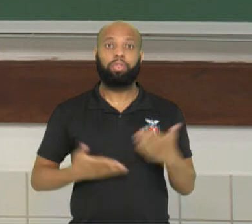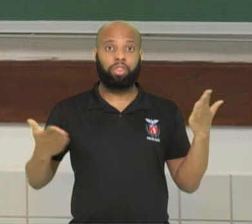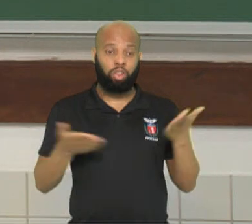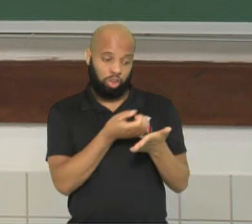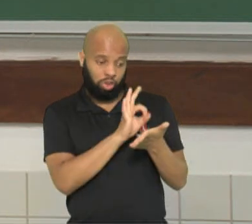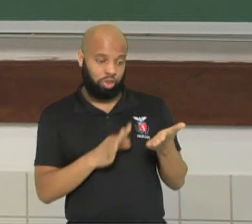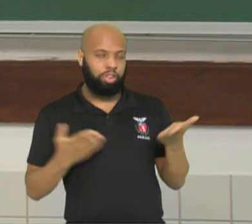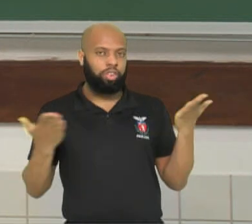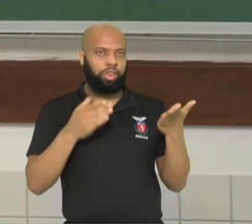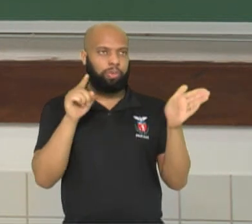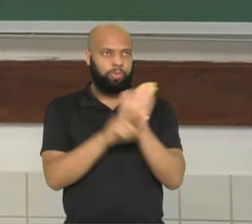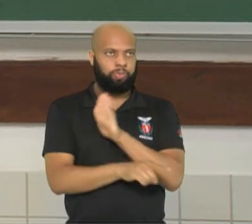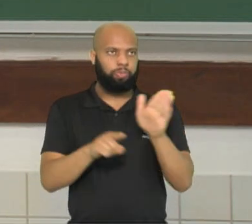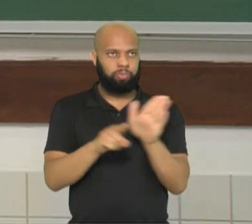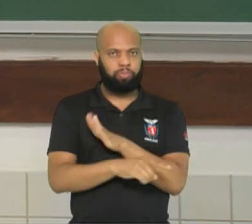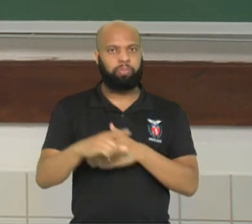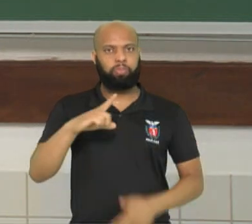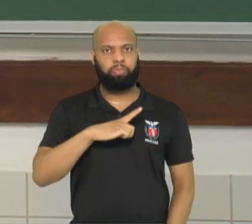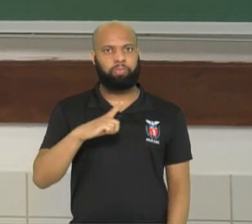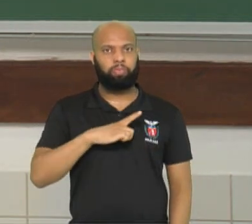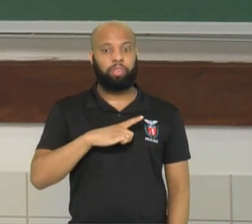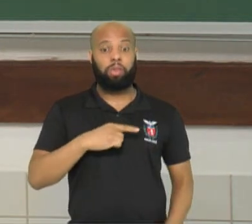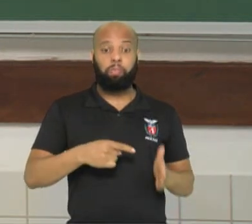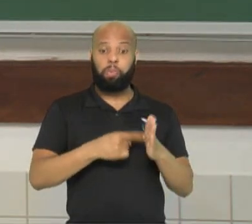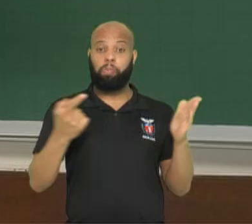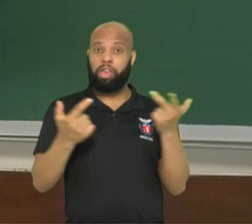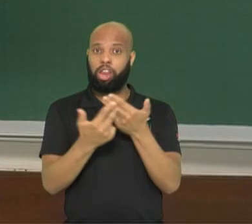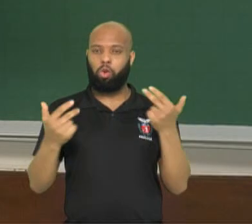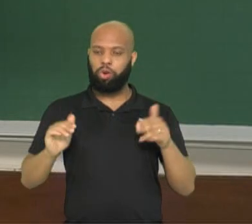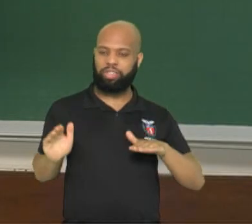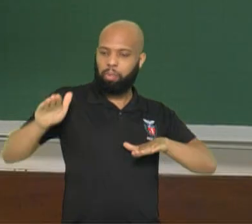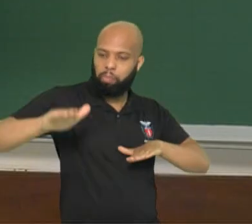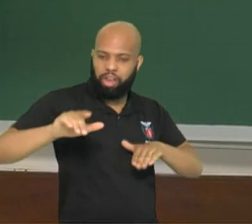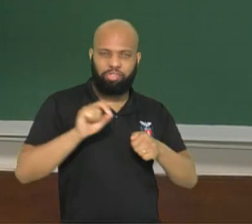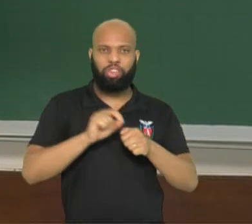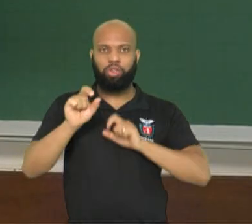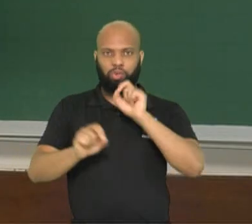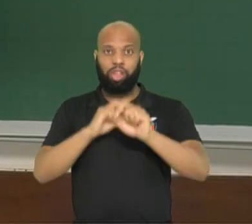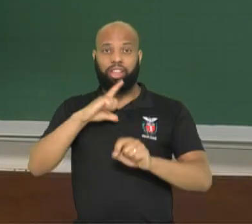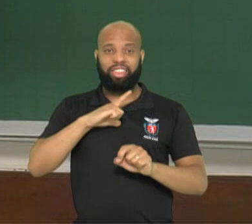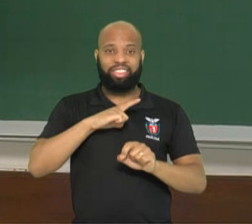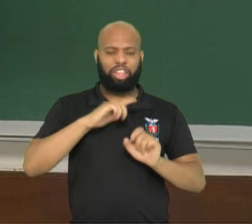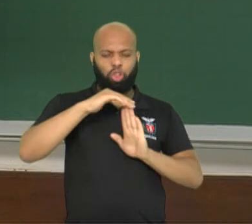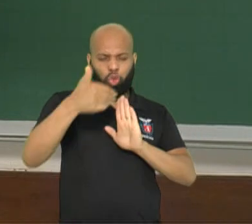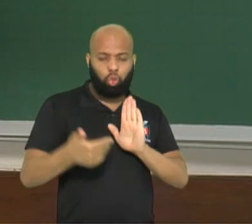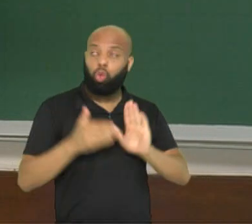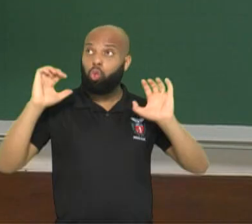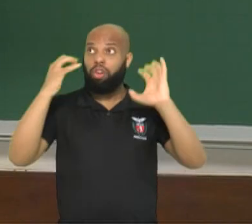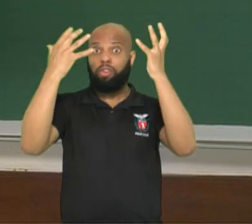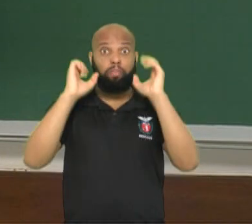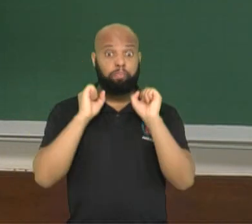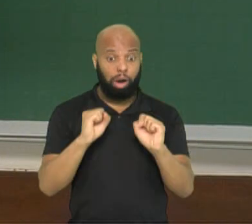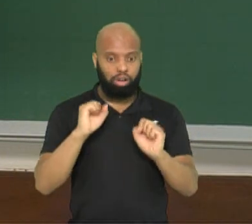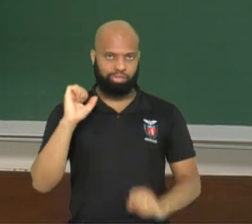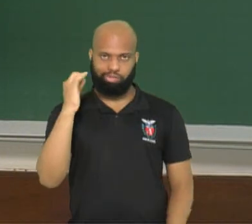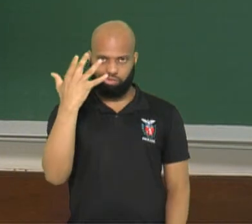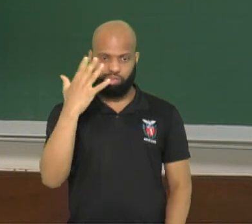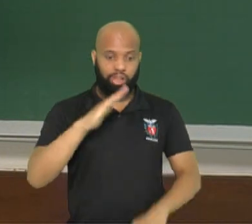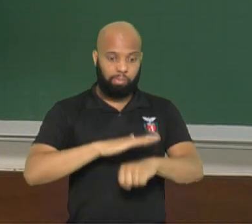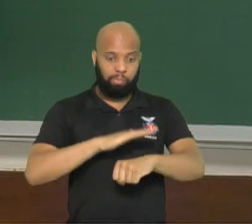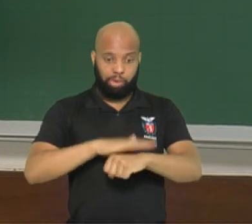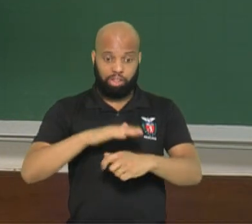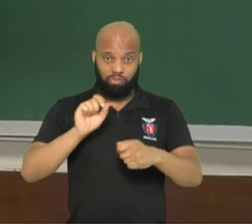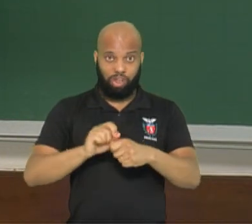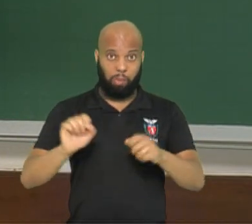Vamos corrigir o nosso exercício? Então, o primeiro passo é, eu tenho que calcular todos os eventos possíveis quando eu jogo